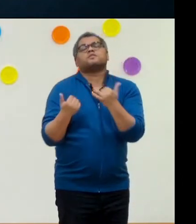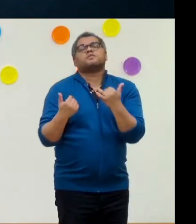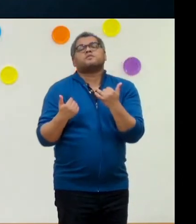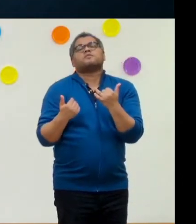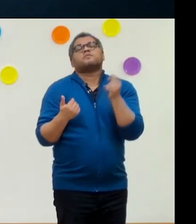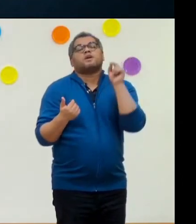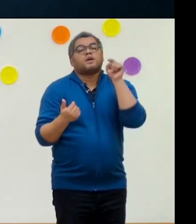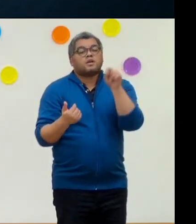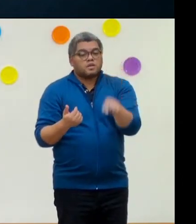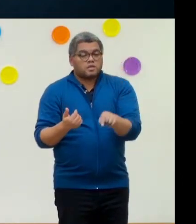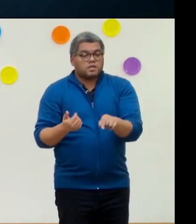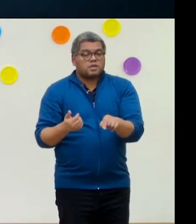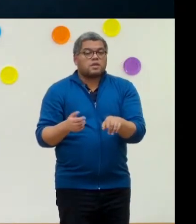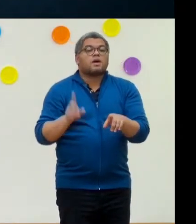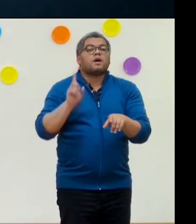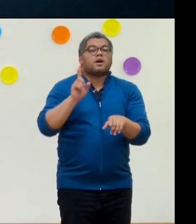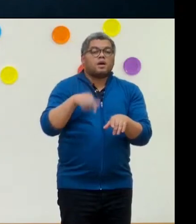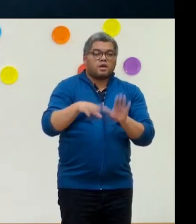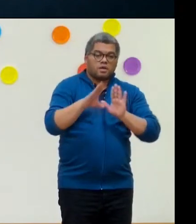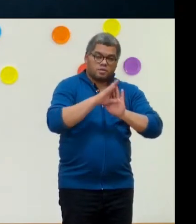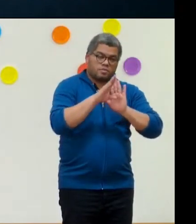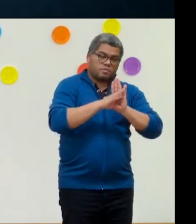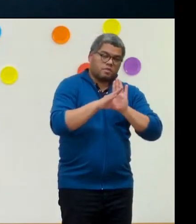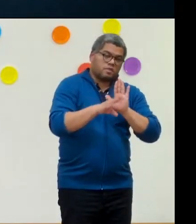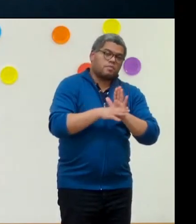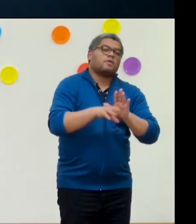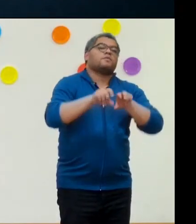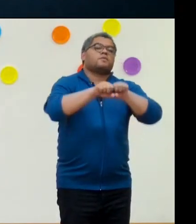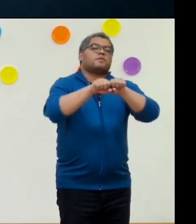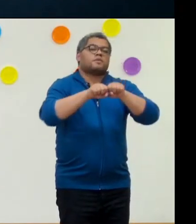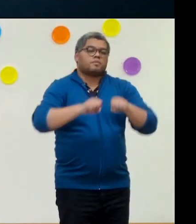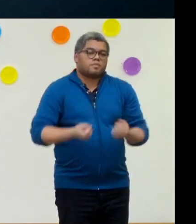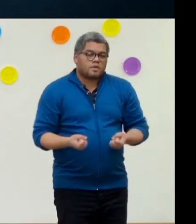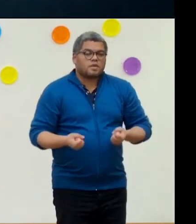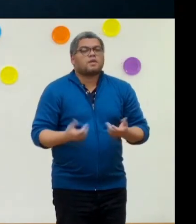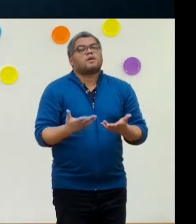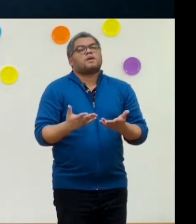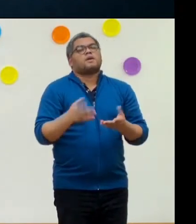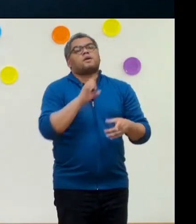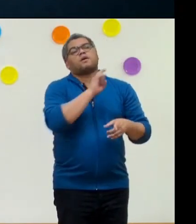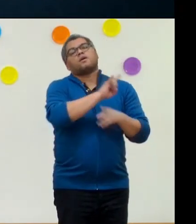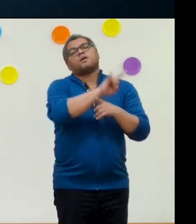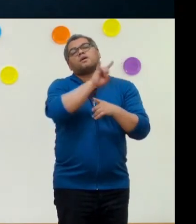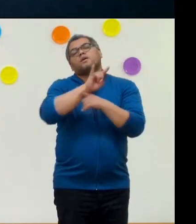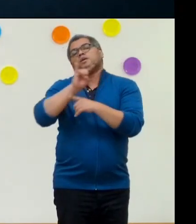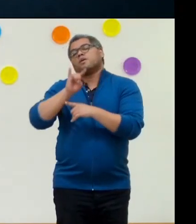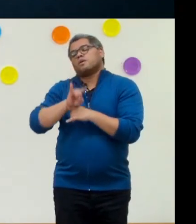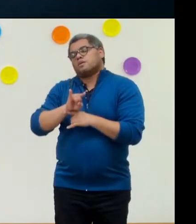isso, é quebrar o mandamento. Claro que o adultério é